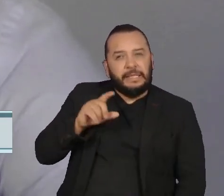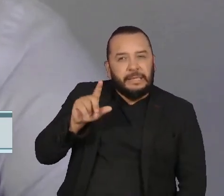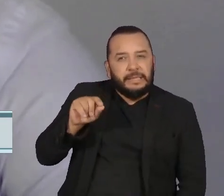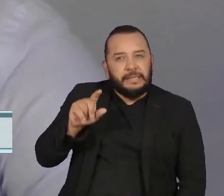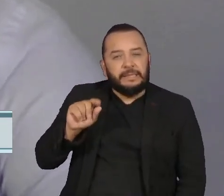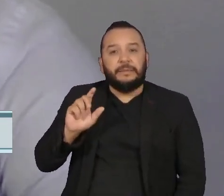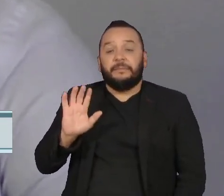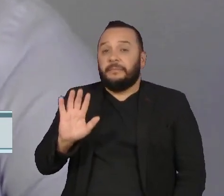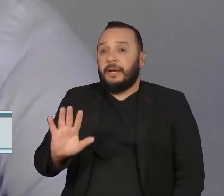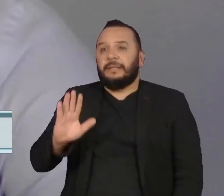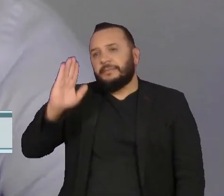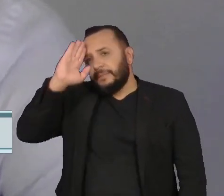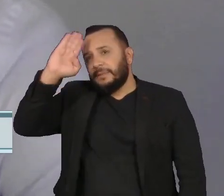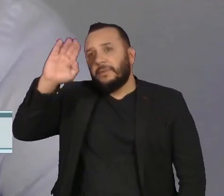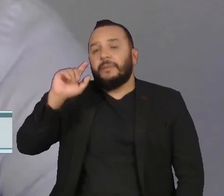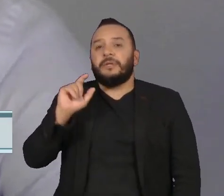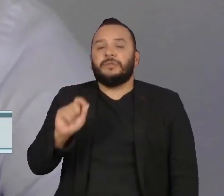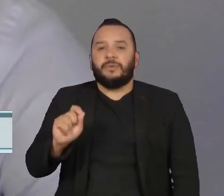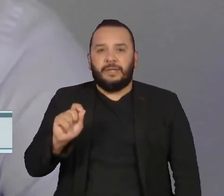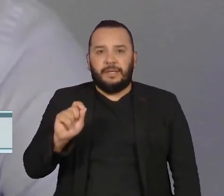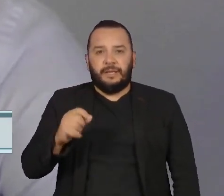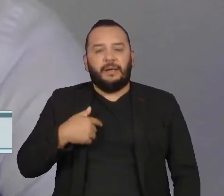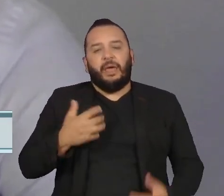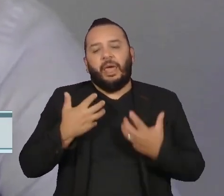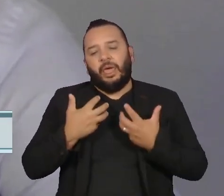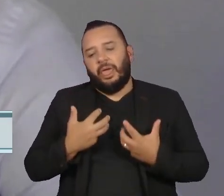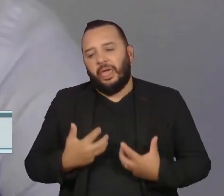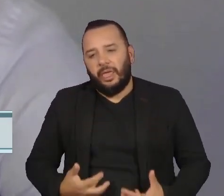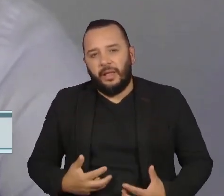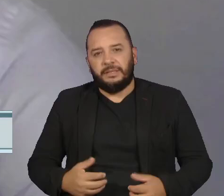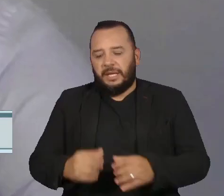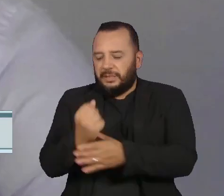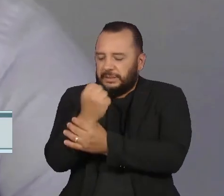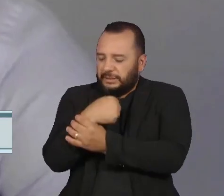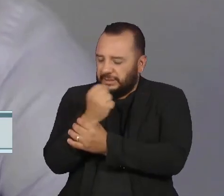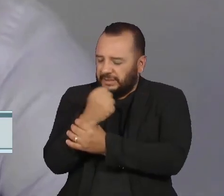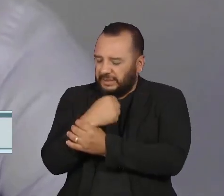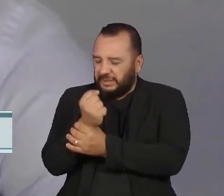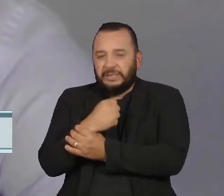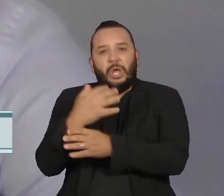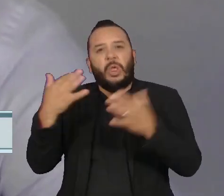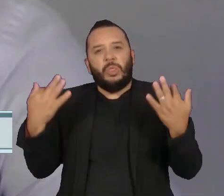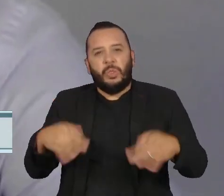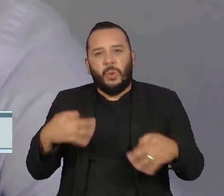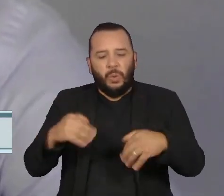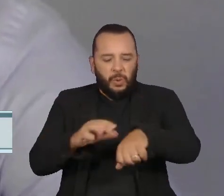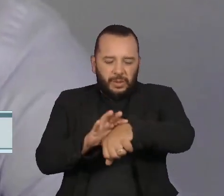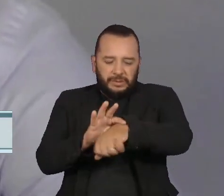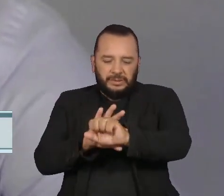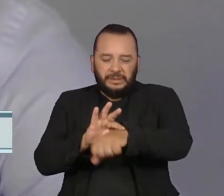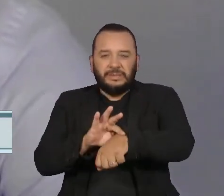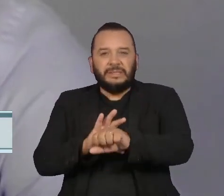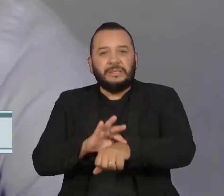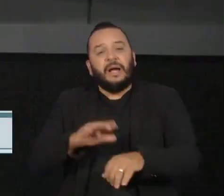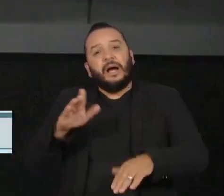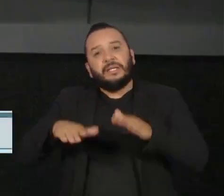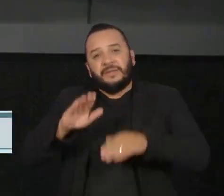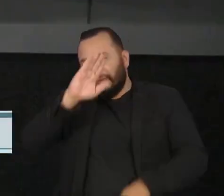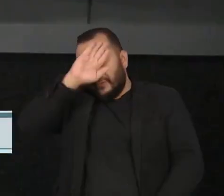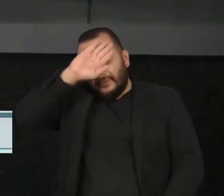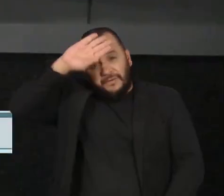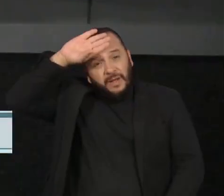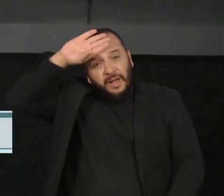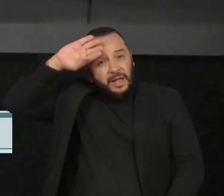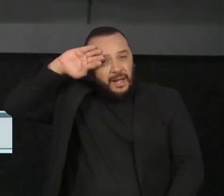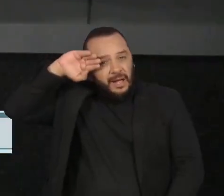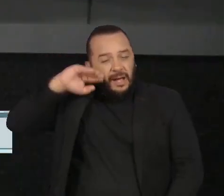vai pensar principalmente na fadiga, na dor articular, tá? Alguns pacientes com febre baixa, e aí